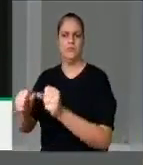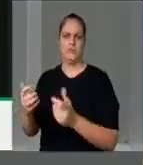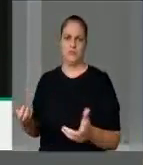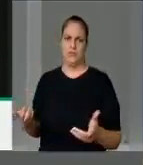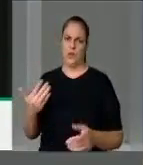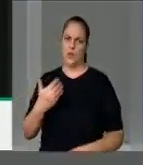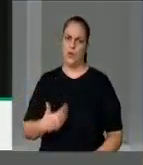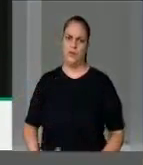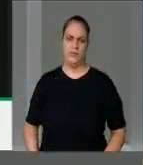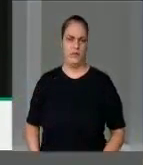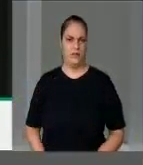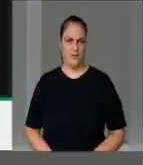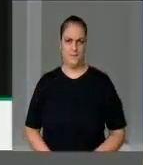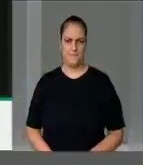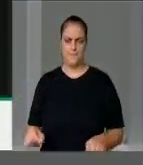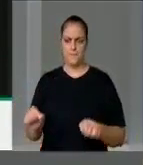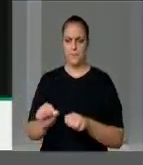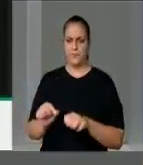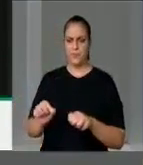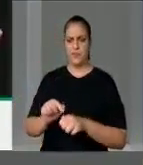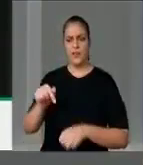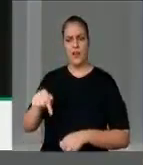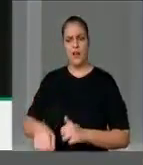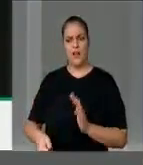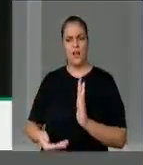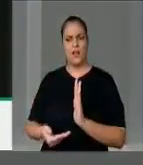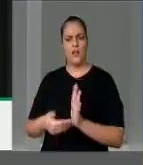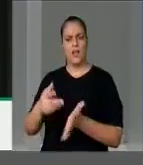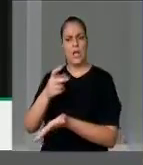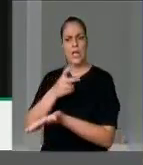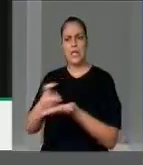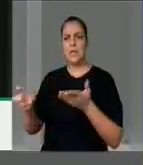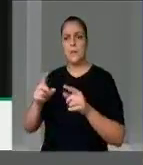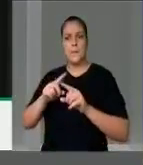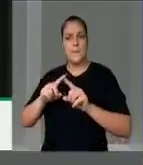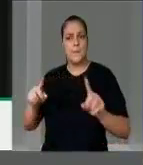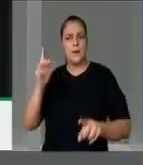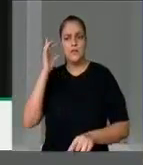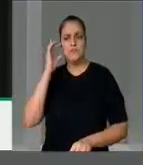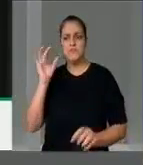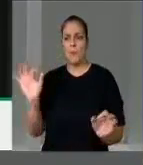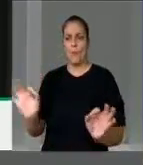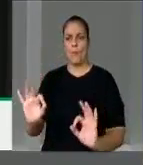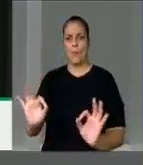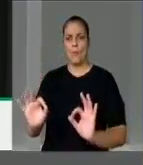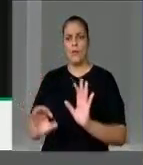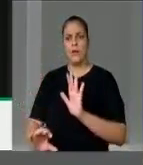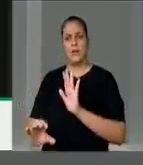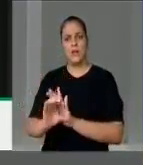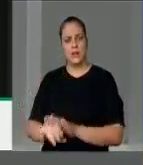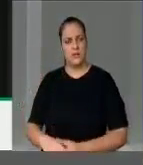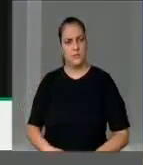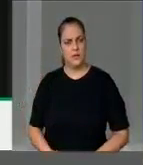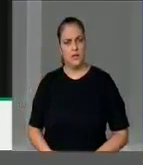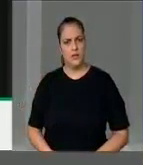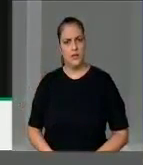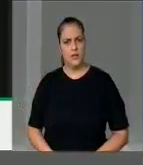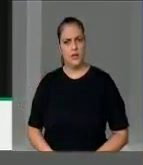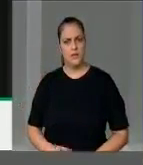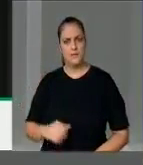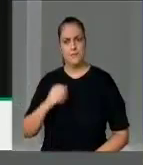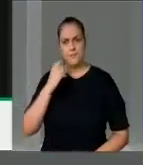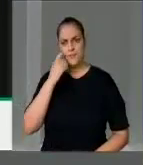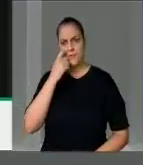casa aqui, fez o impeachment de Dilma sem uma denúncia, sem nenhum crime, e elegeu pelo voto indireto